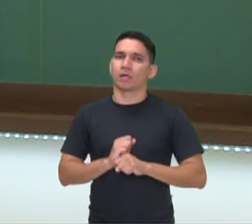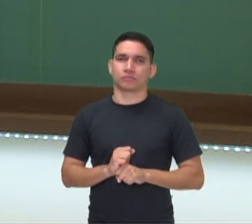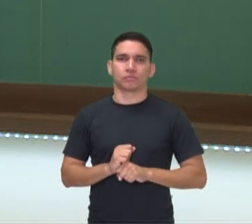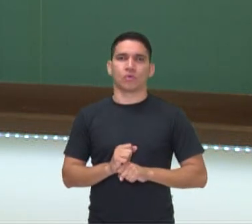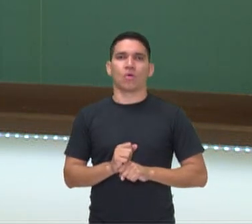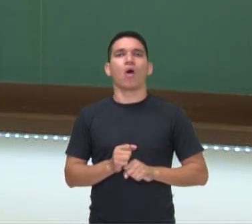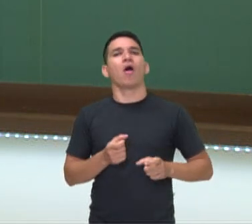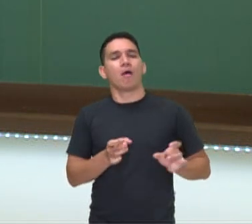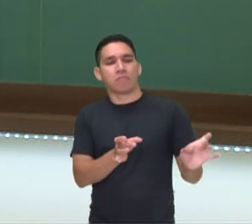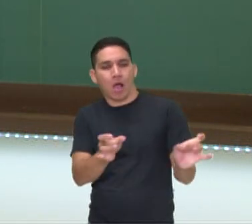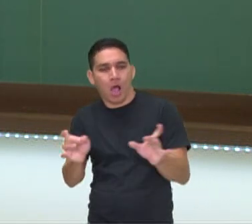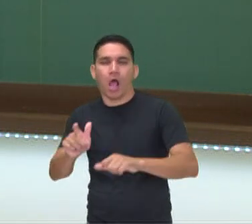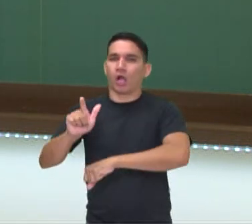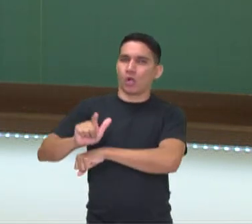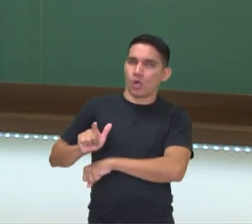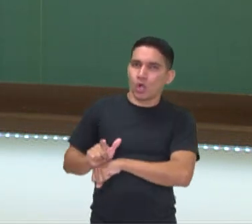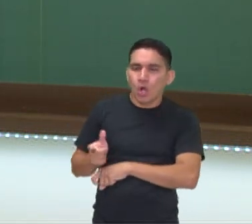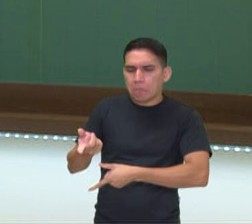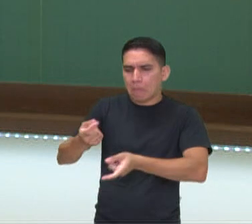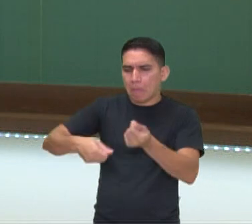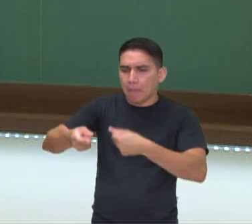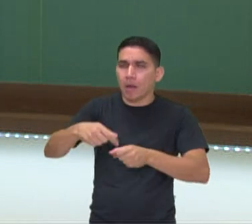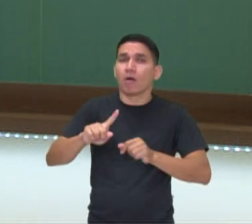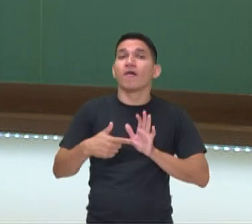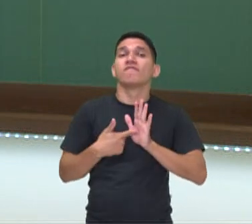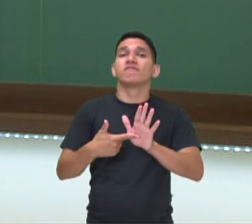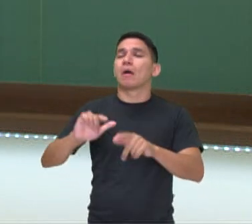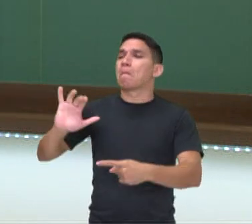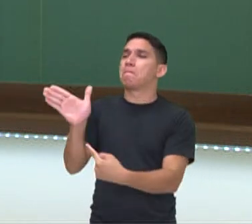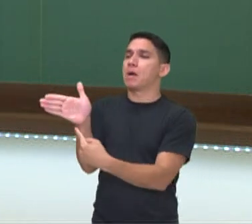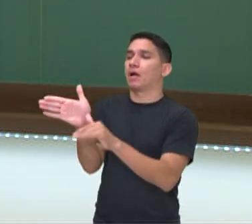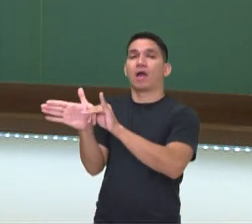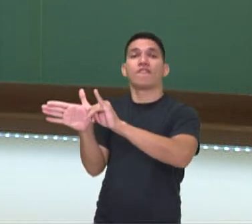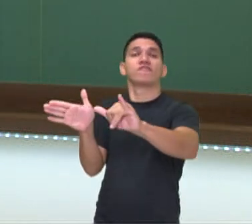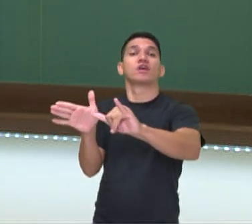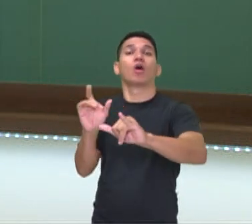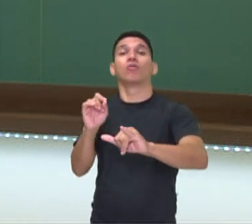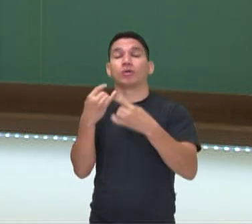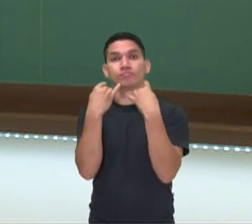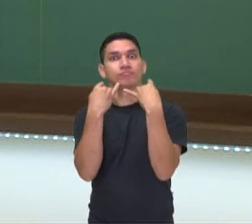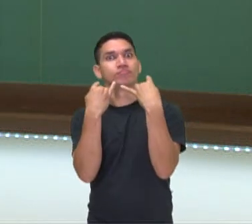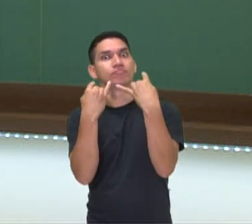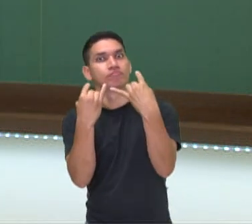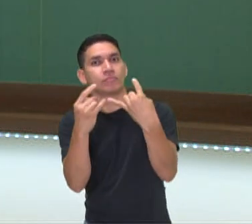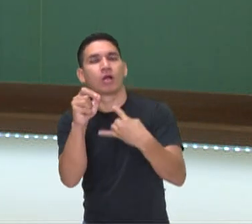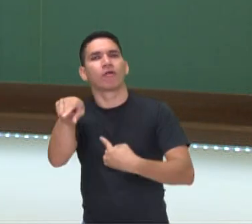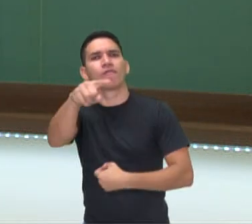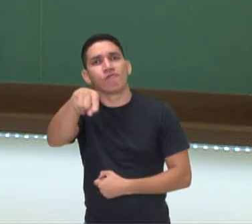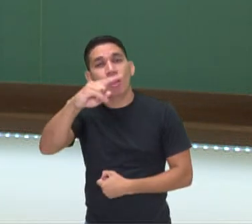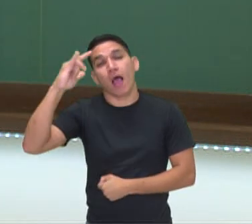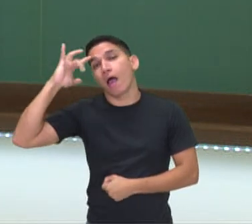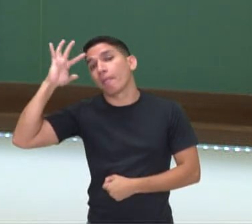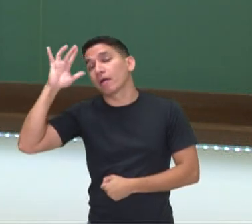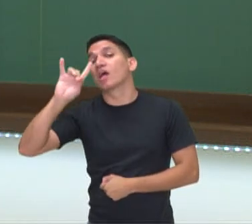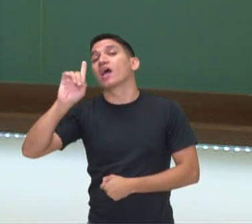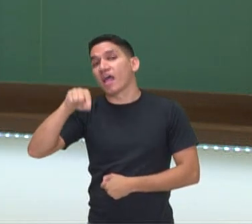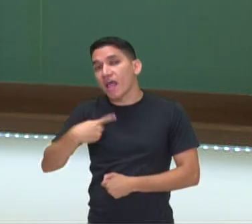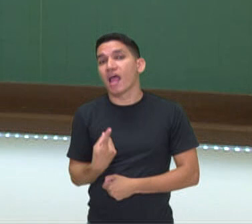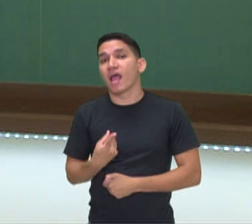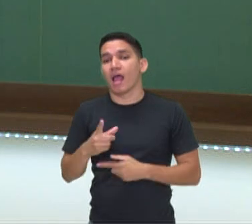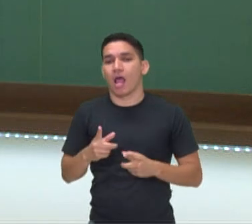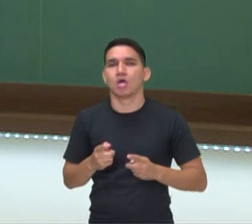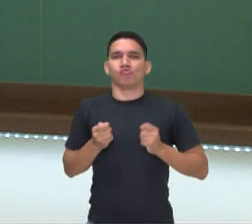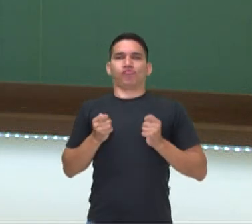as lojas, elas colocam uma série de placas para quê? Para levar você a pensar que está fazendo